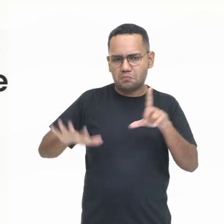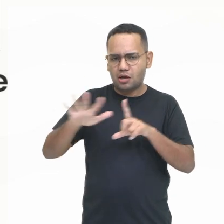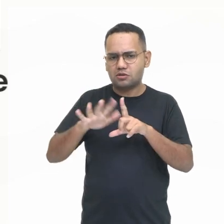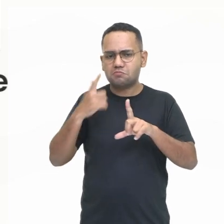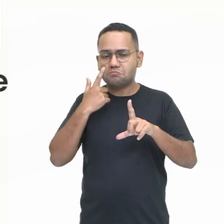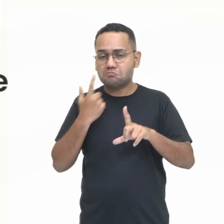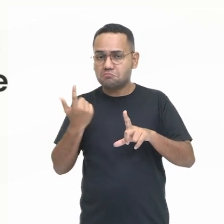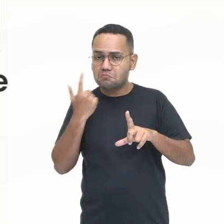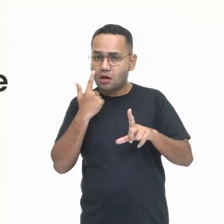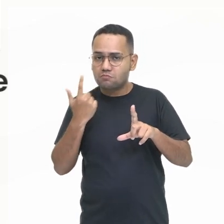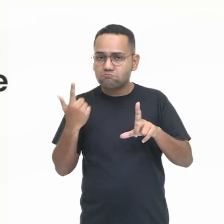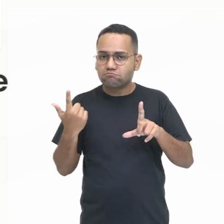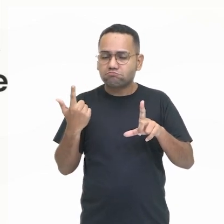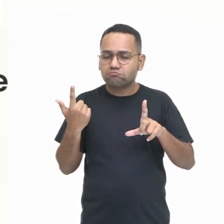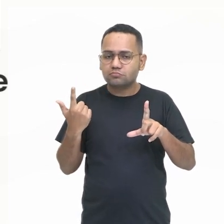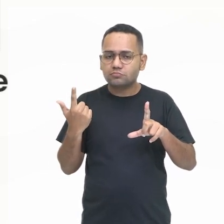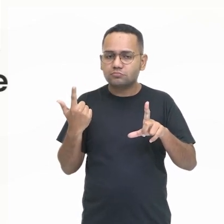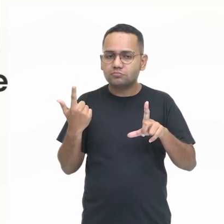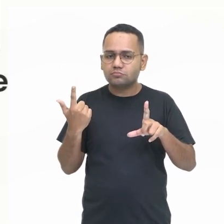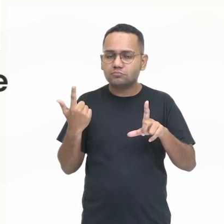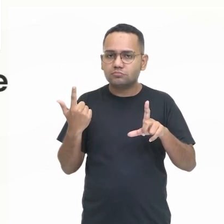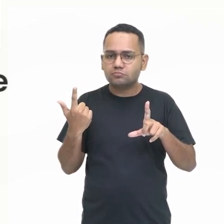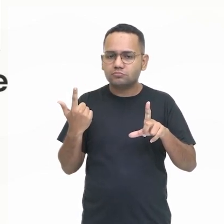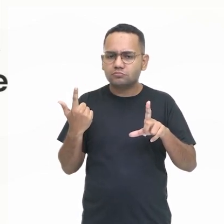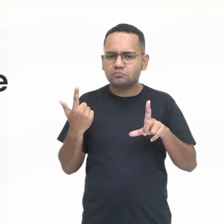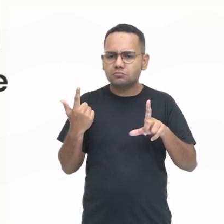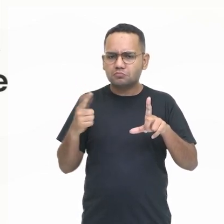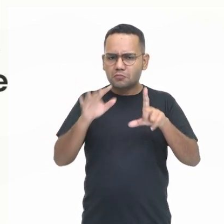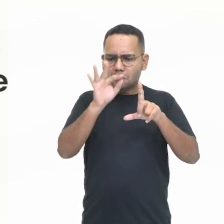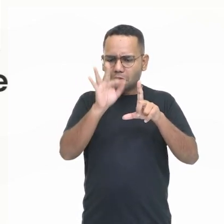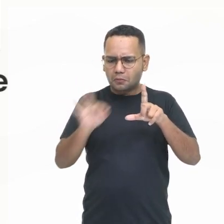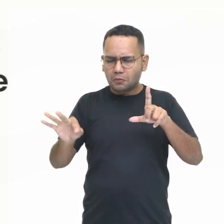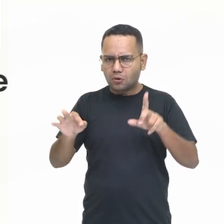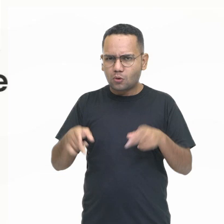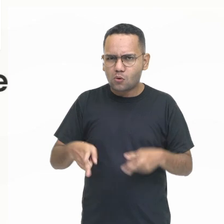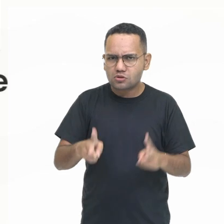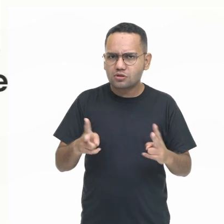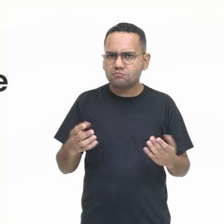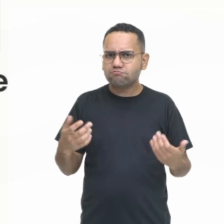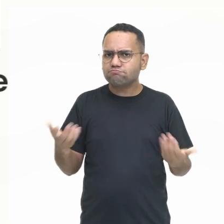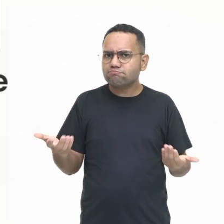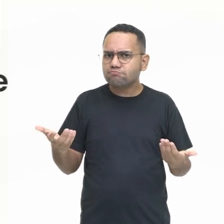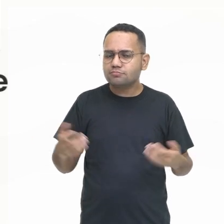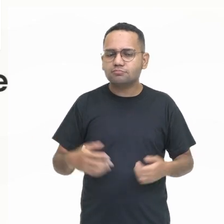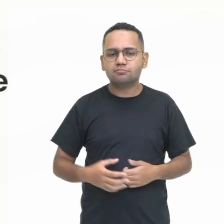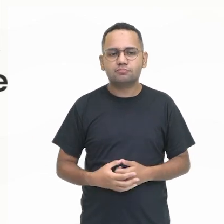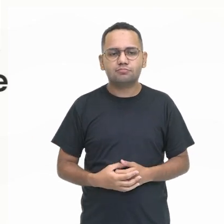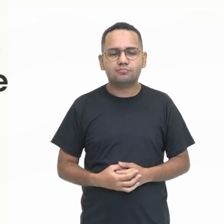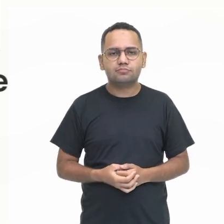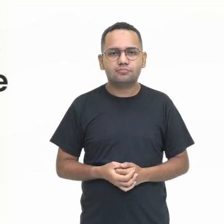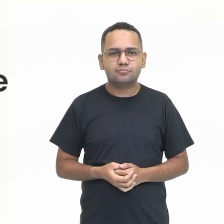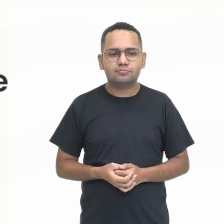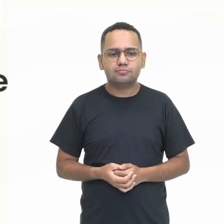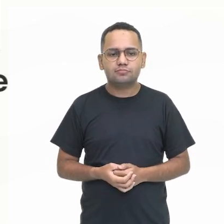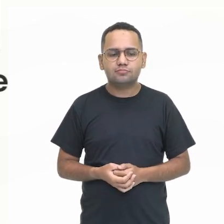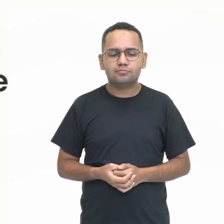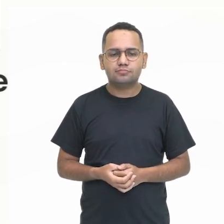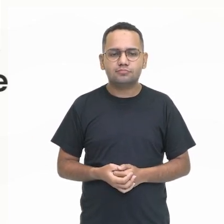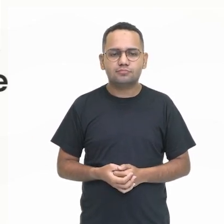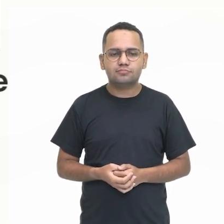linha do gráfico que representa a quantidade de água, o volume de água permaneceu constante? Bom, meus queridos alunos,